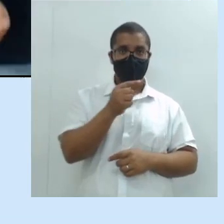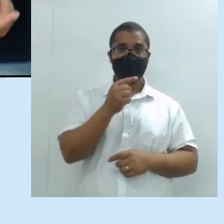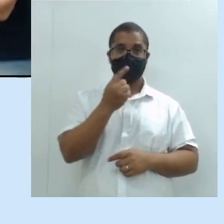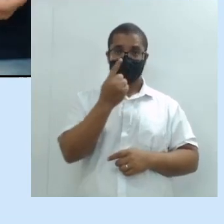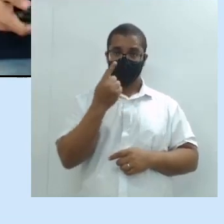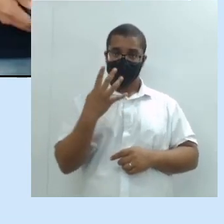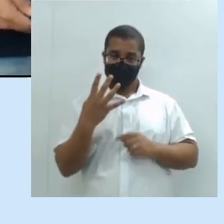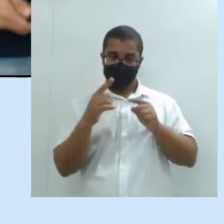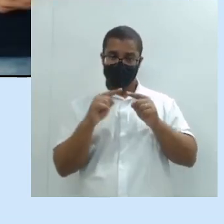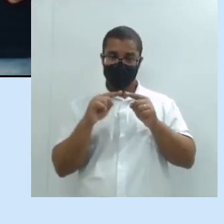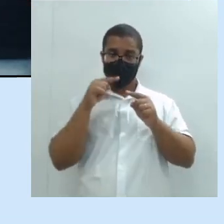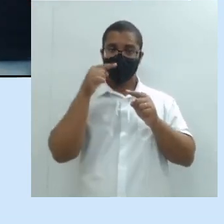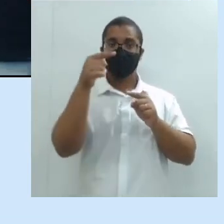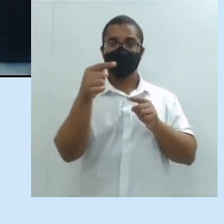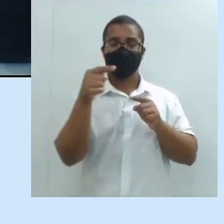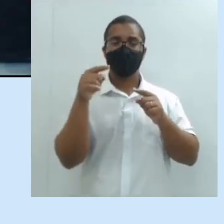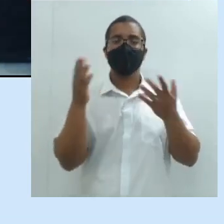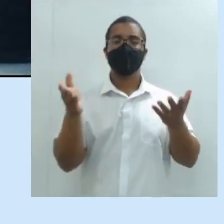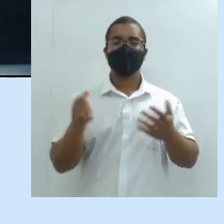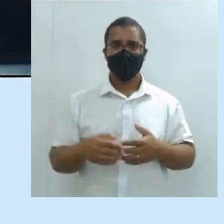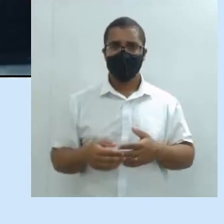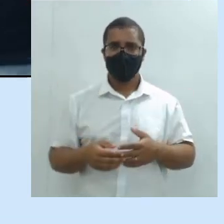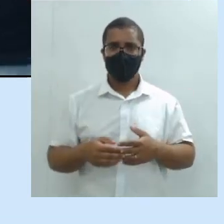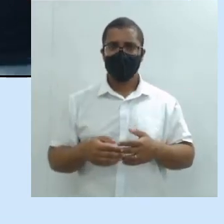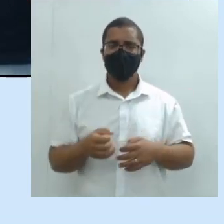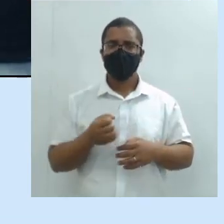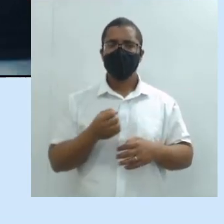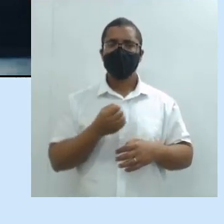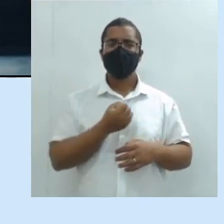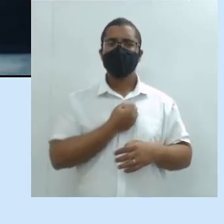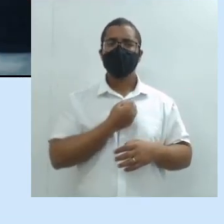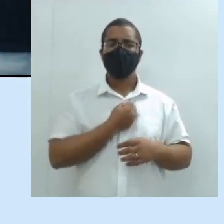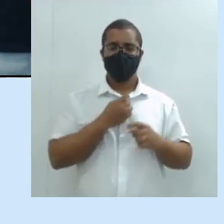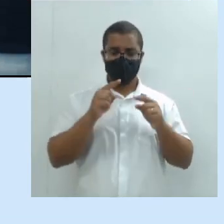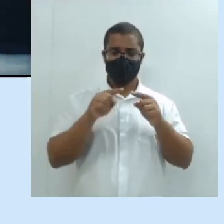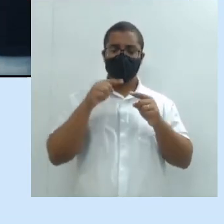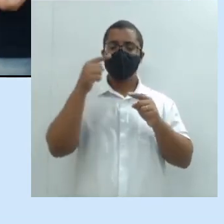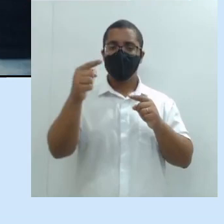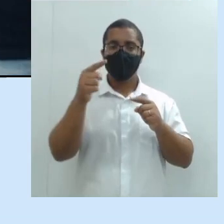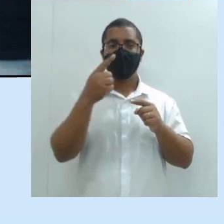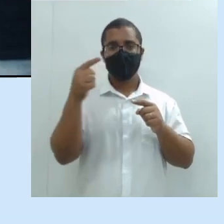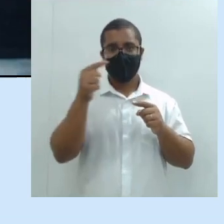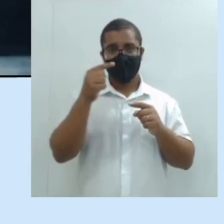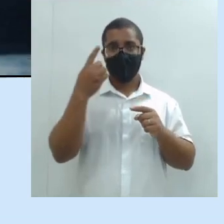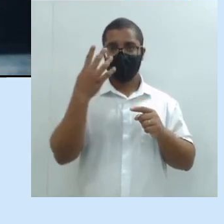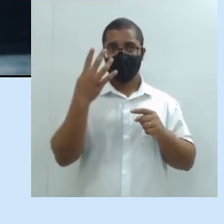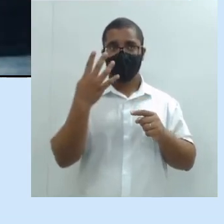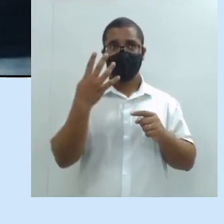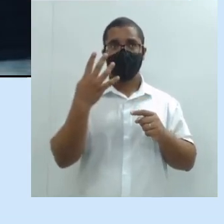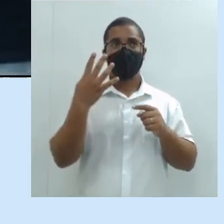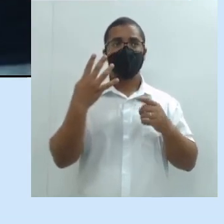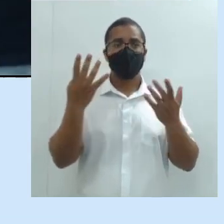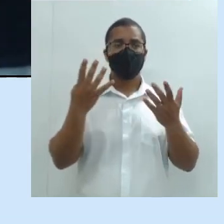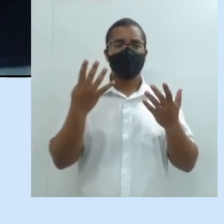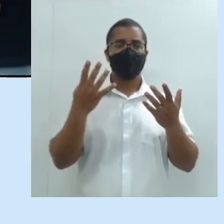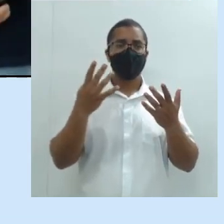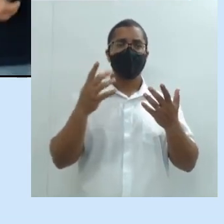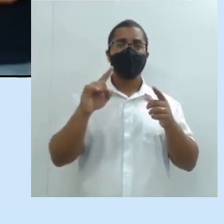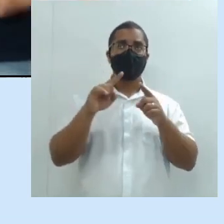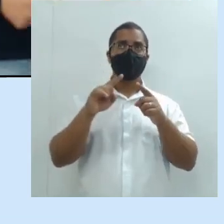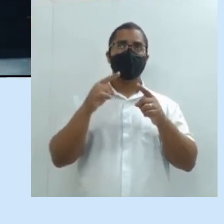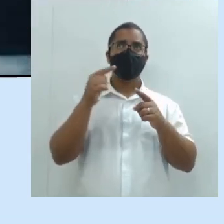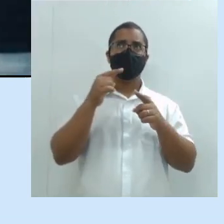menos 14. Qual é esse número? O sucessor só pode ser depois do menos